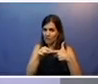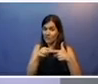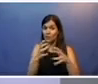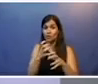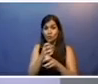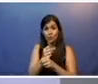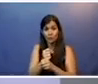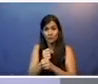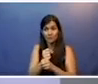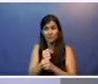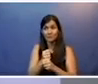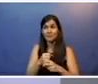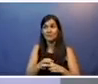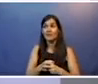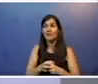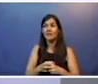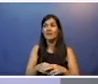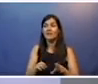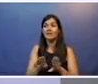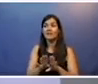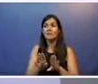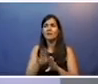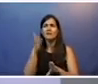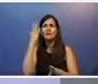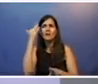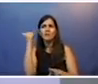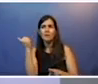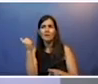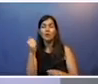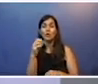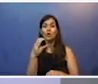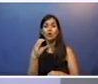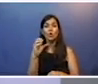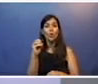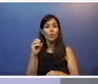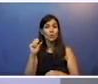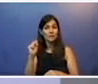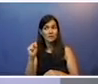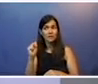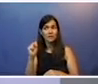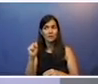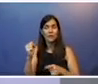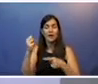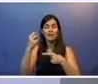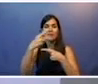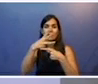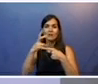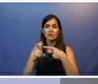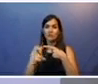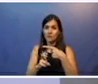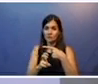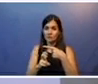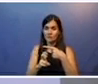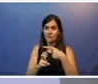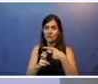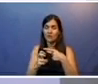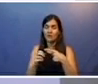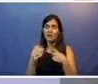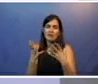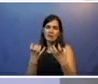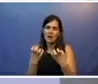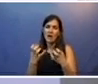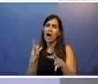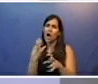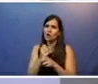10 centímetros e cosseno de alfa é igual a 3 sobre 5. Aquele que é a soma dos catetos,